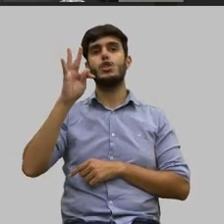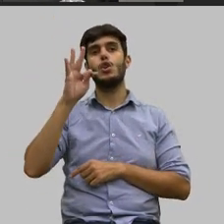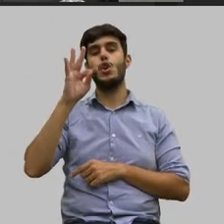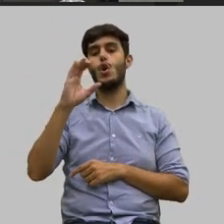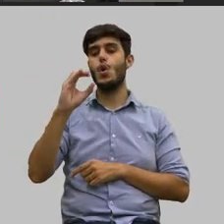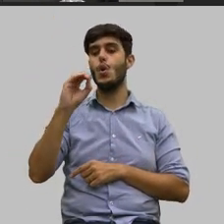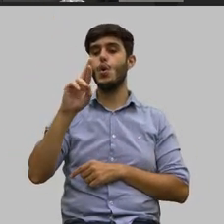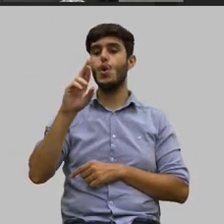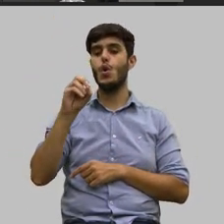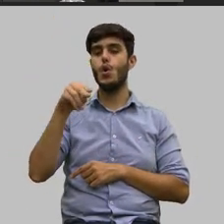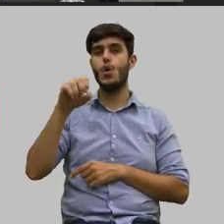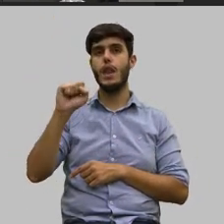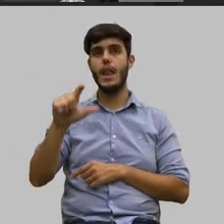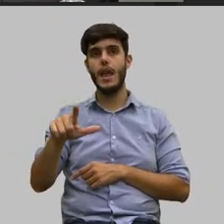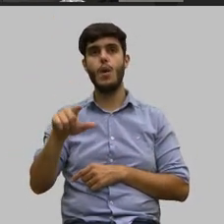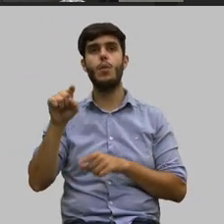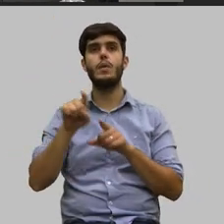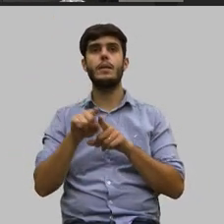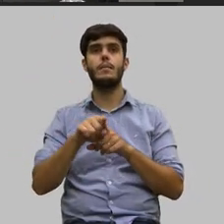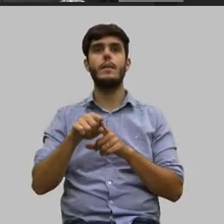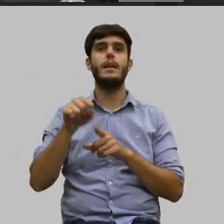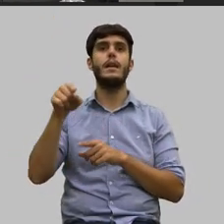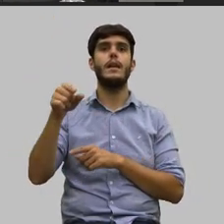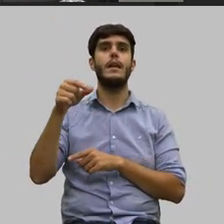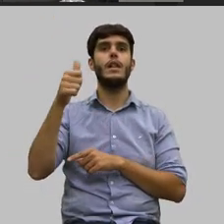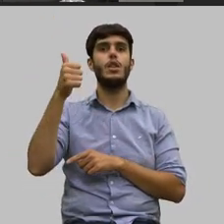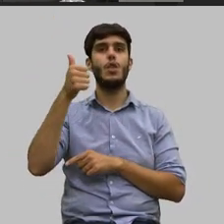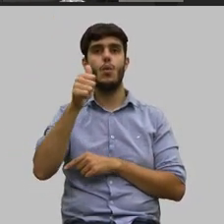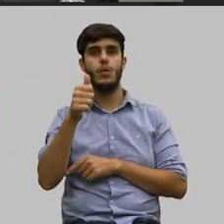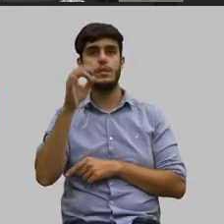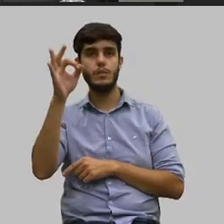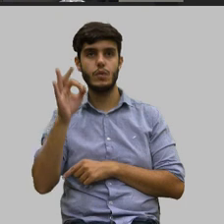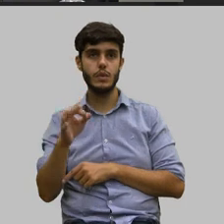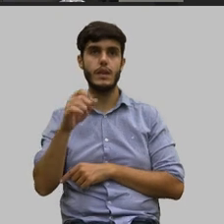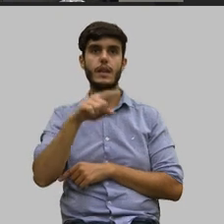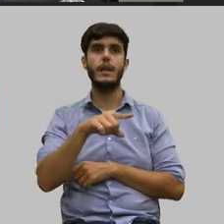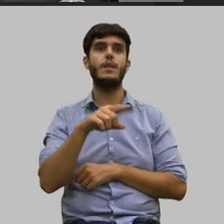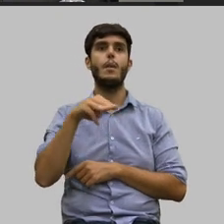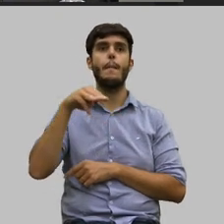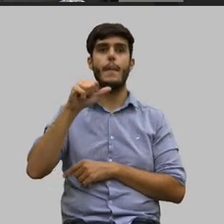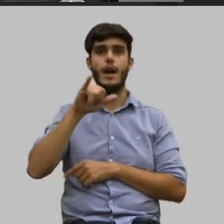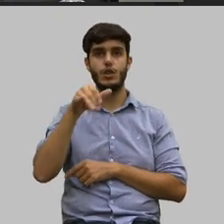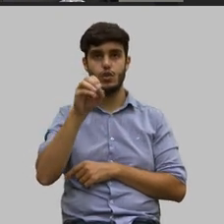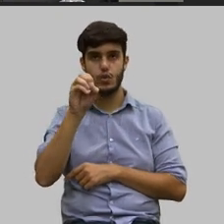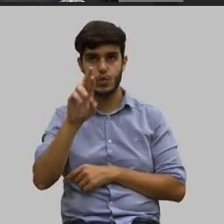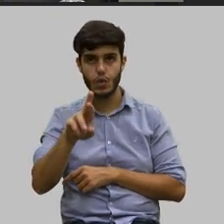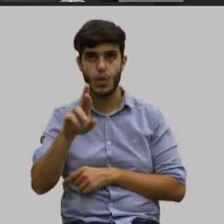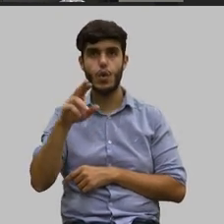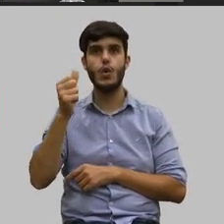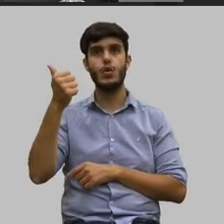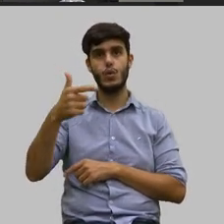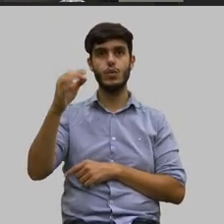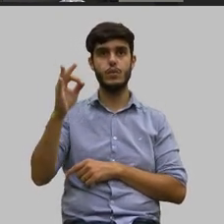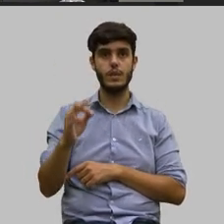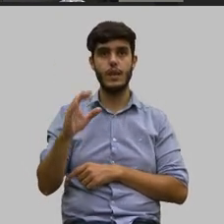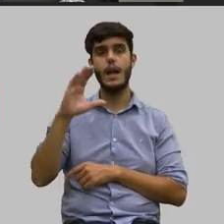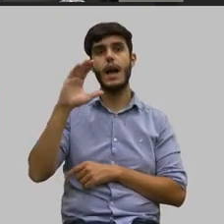de Major um déficit de 12.96 praticamente 13% eh Capitão